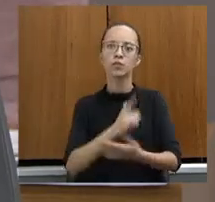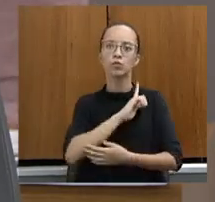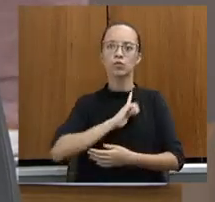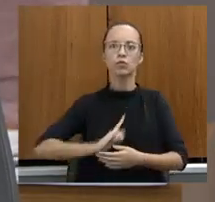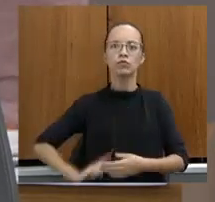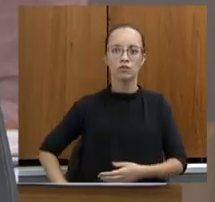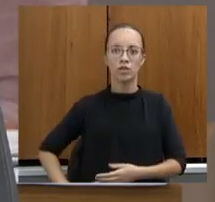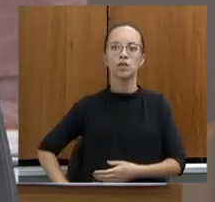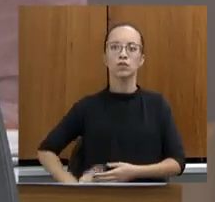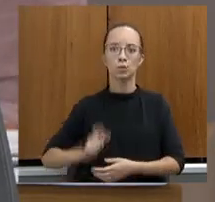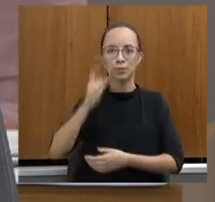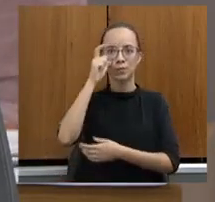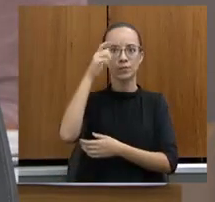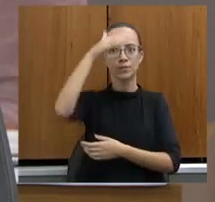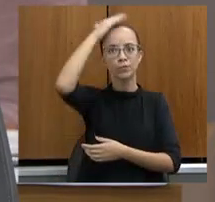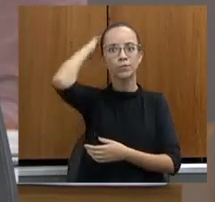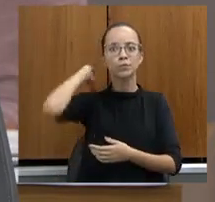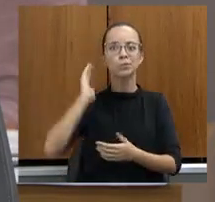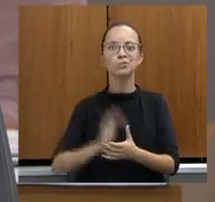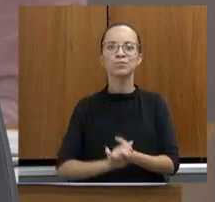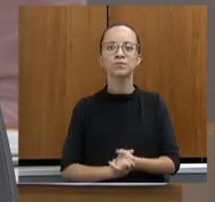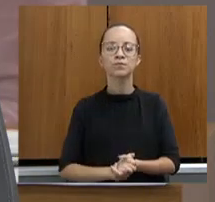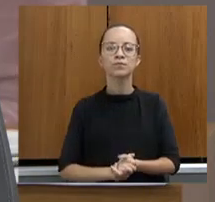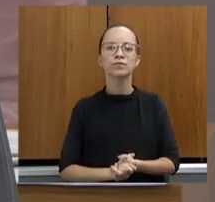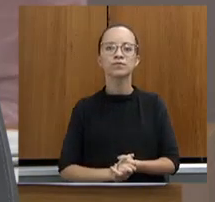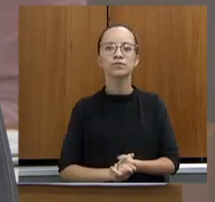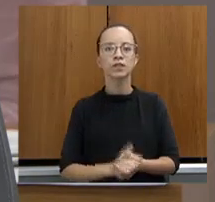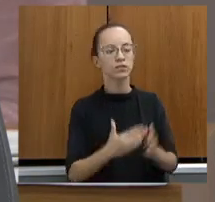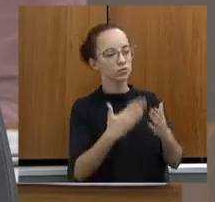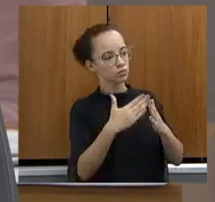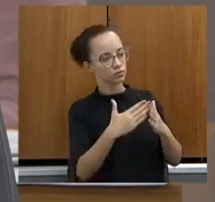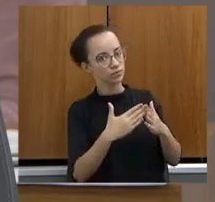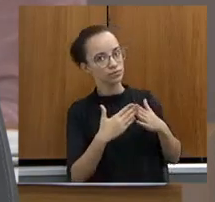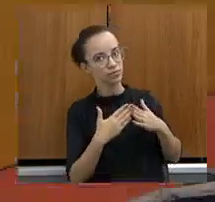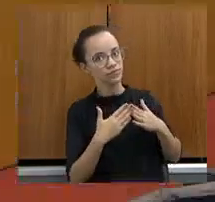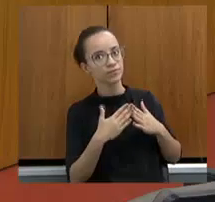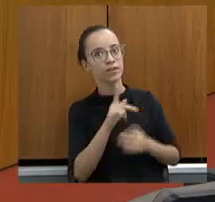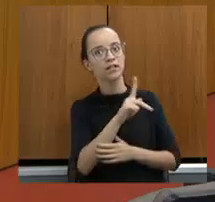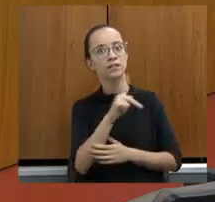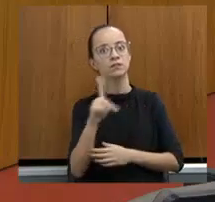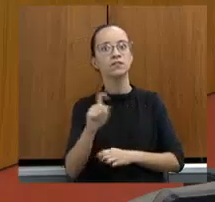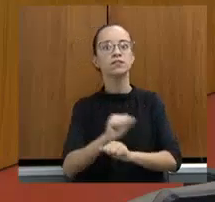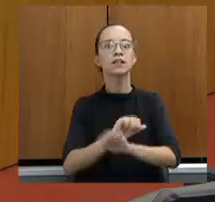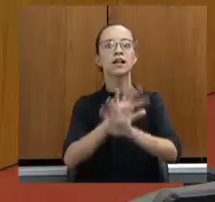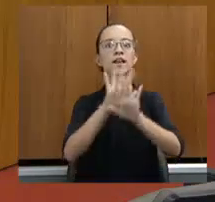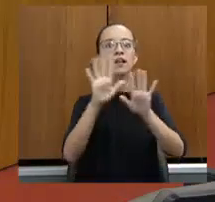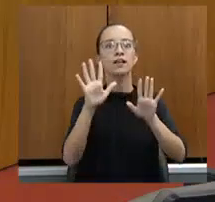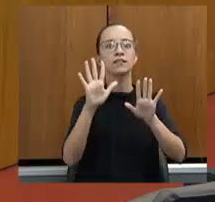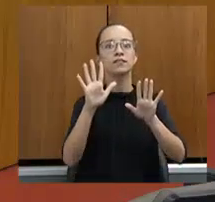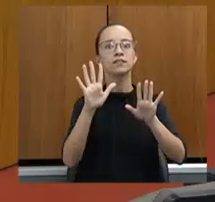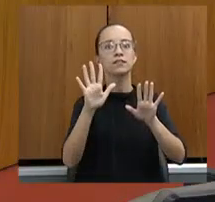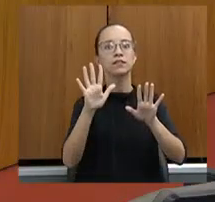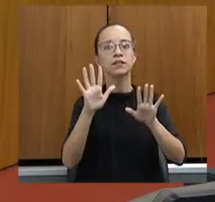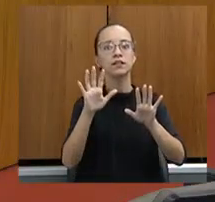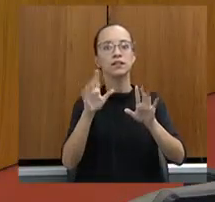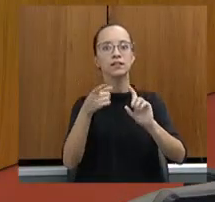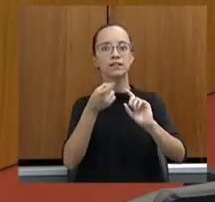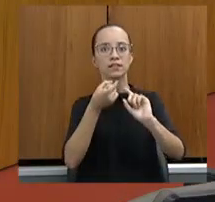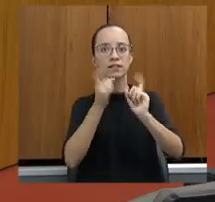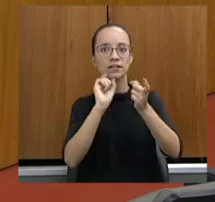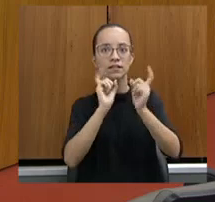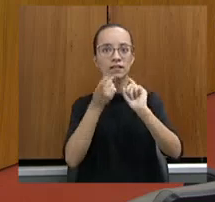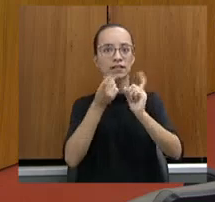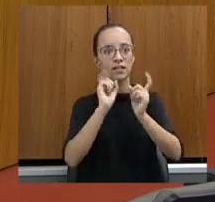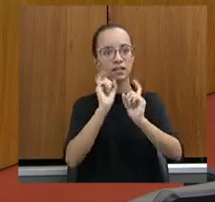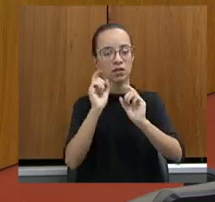do Estado nosso Governador Romeu encerro licença secretária presidência esclarece que na dinâmica dessa reunião dessa